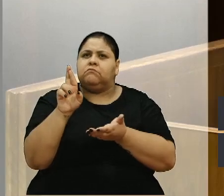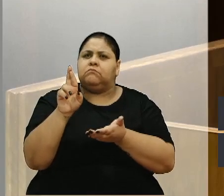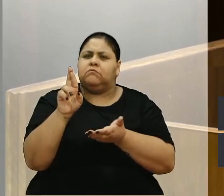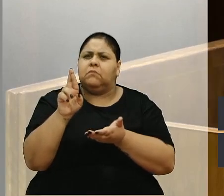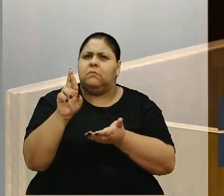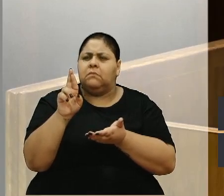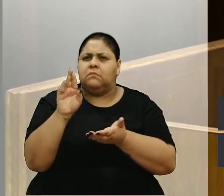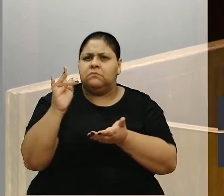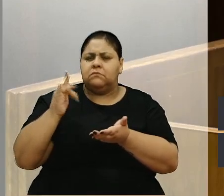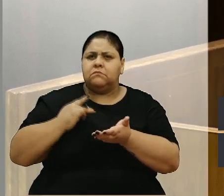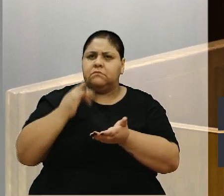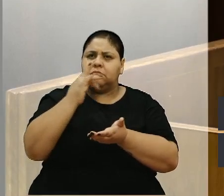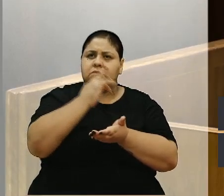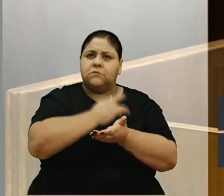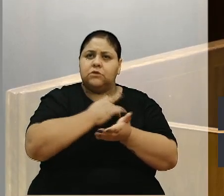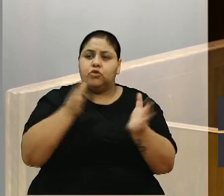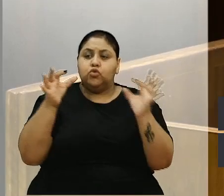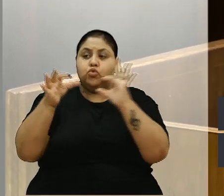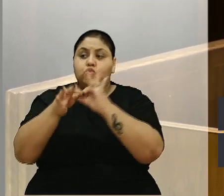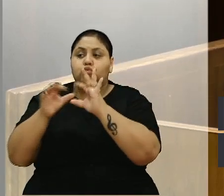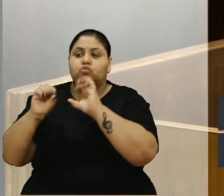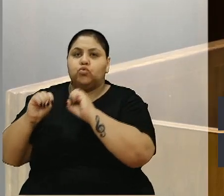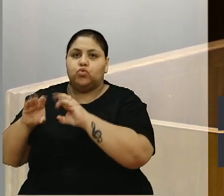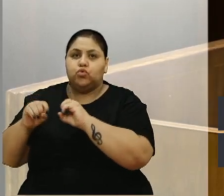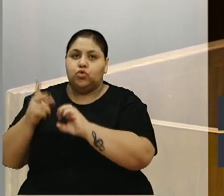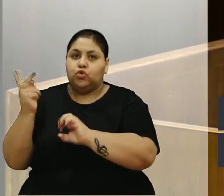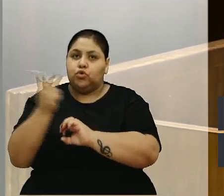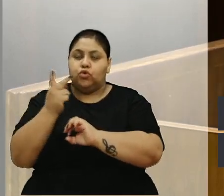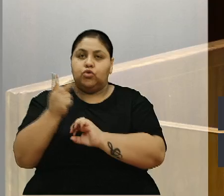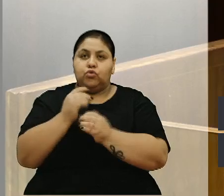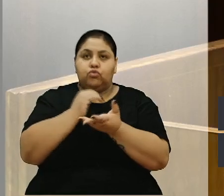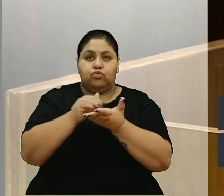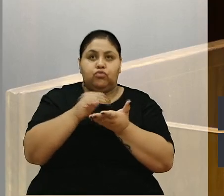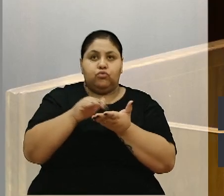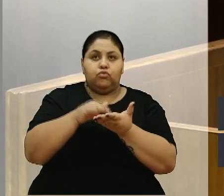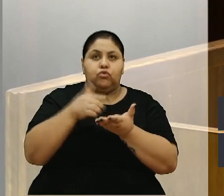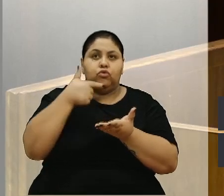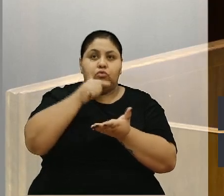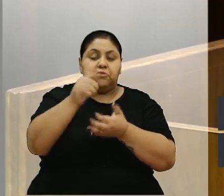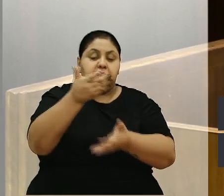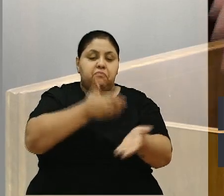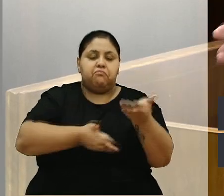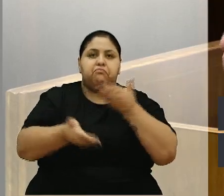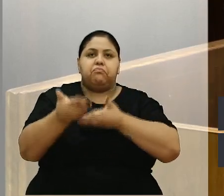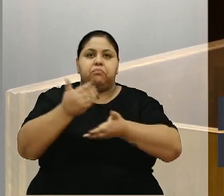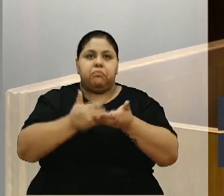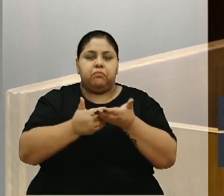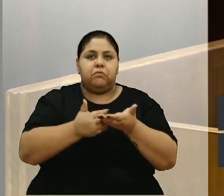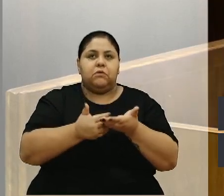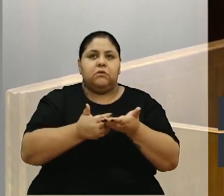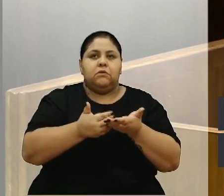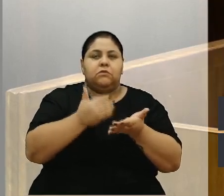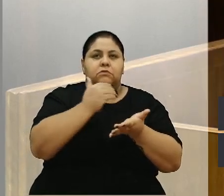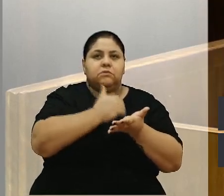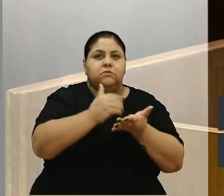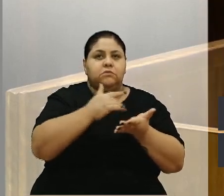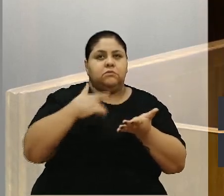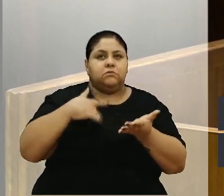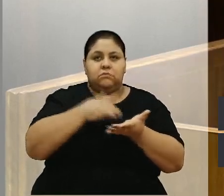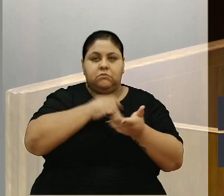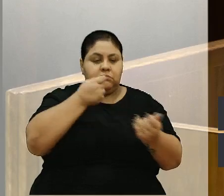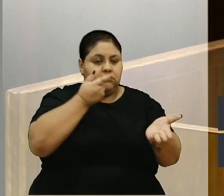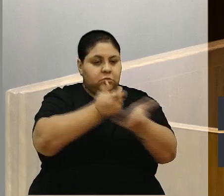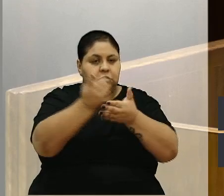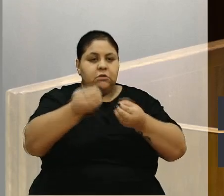saúde com a educação, né, que são as duas secretárias, a gente conseguiu intermediar e a secretária da saúde está fazendo essa compra e vai